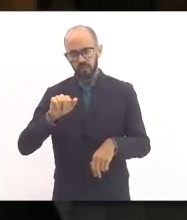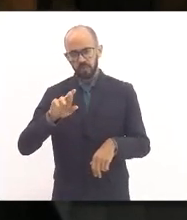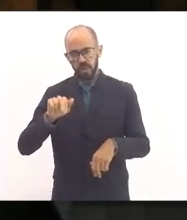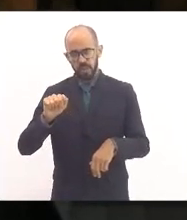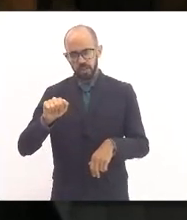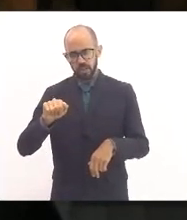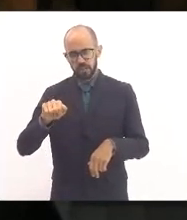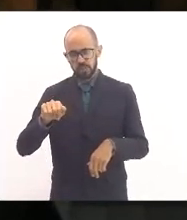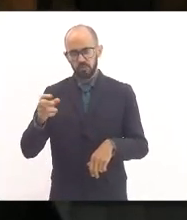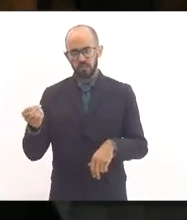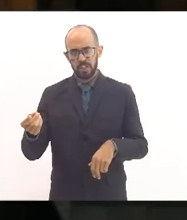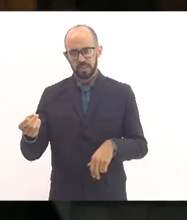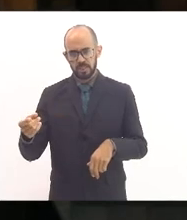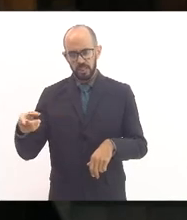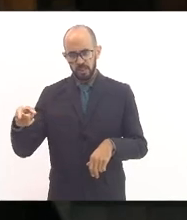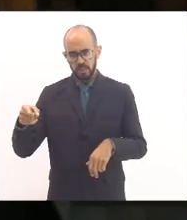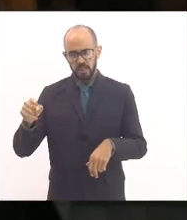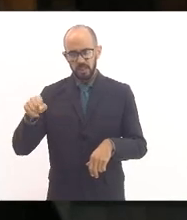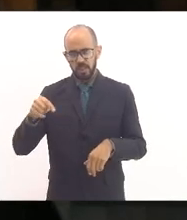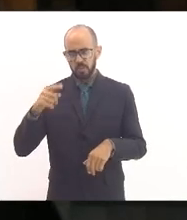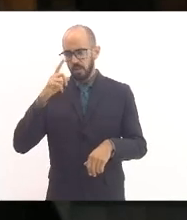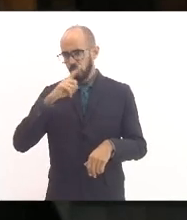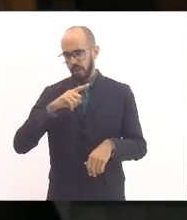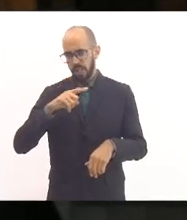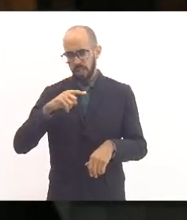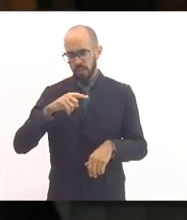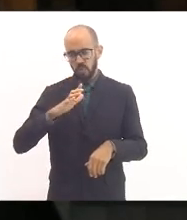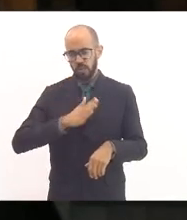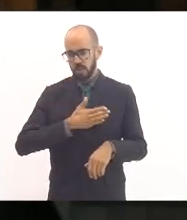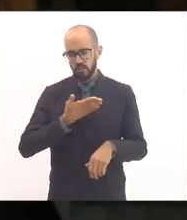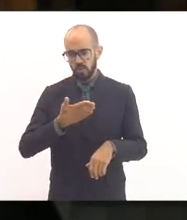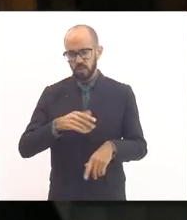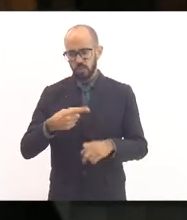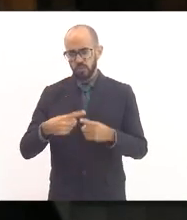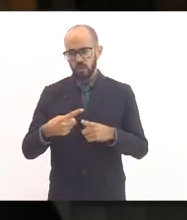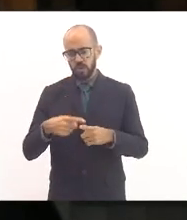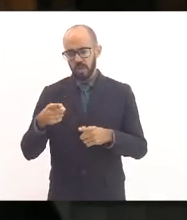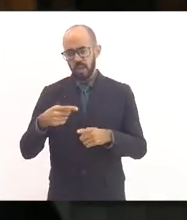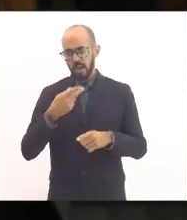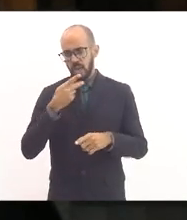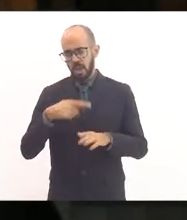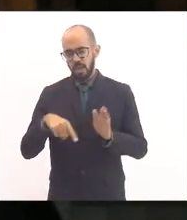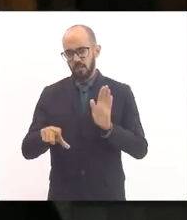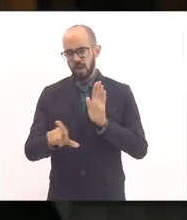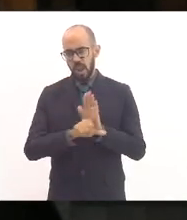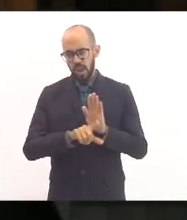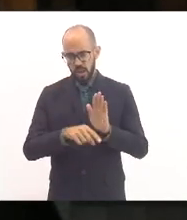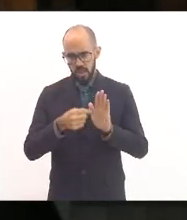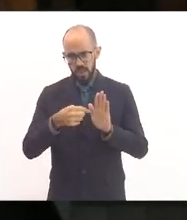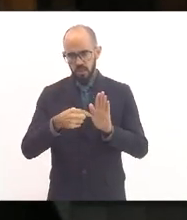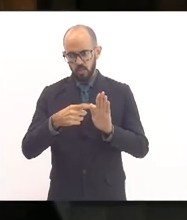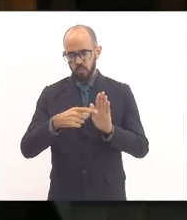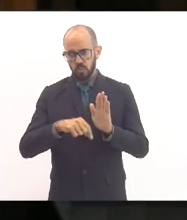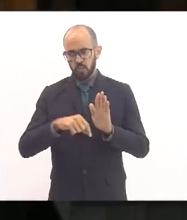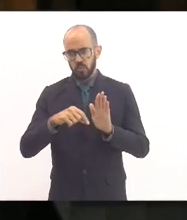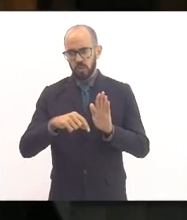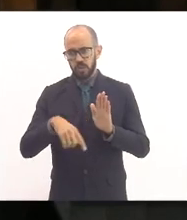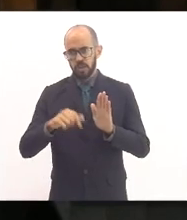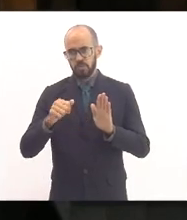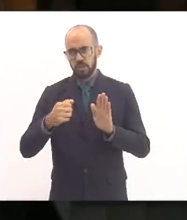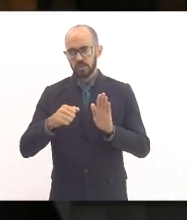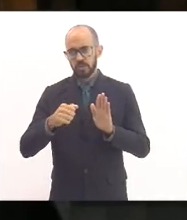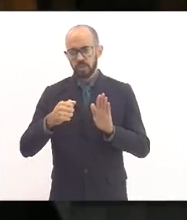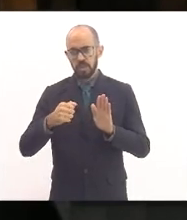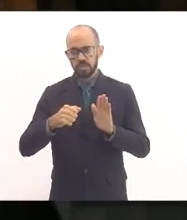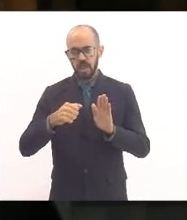é um erro crasso É porque a lei diz que deverá incidir nessa gratificação os vencimentos